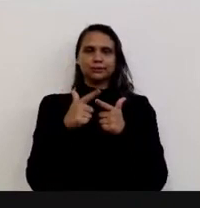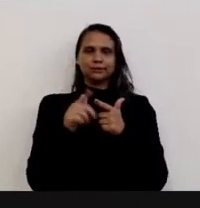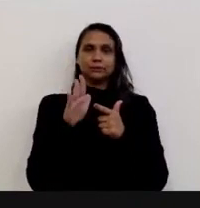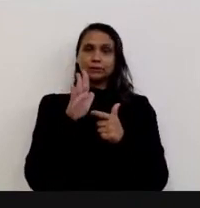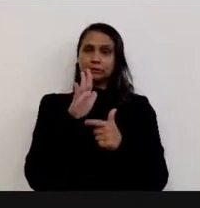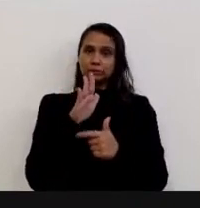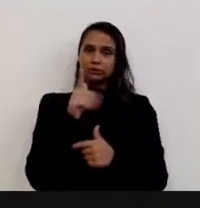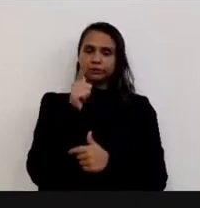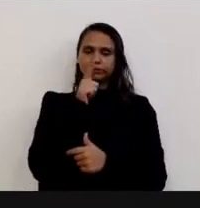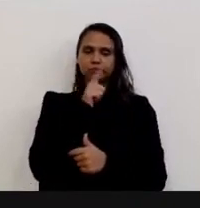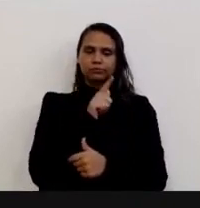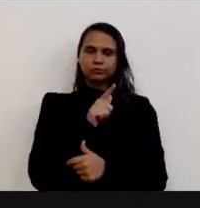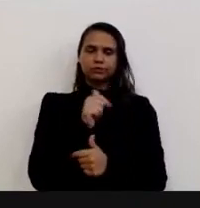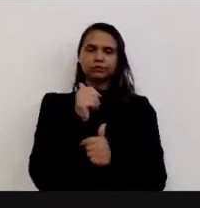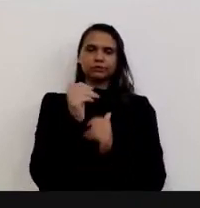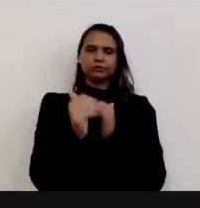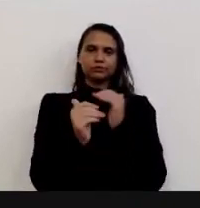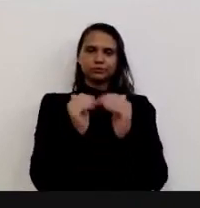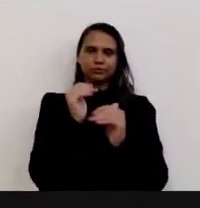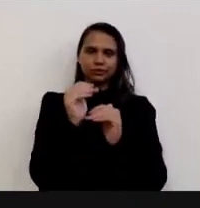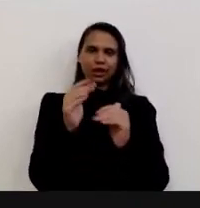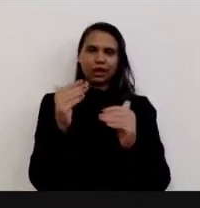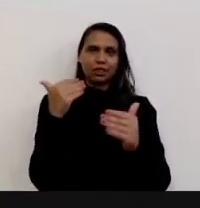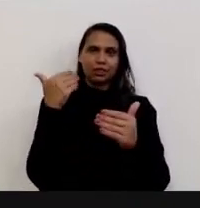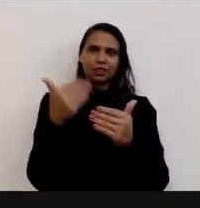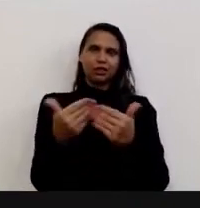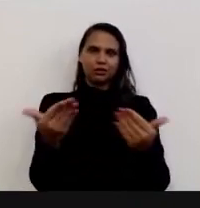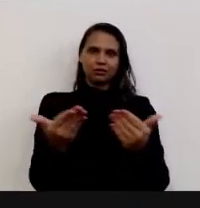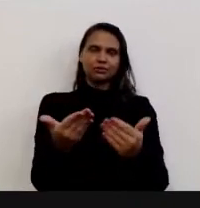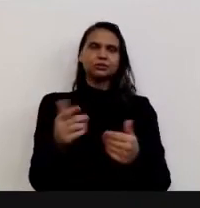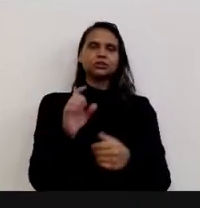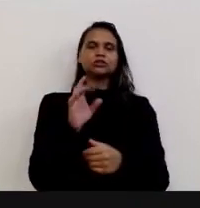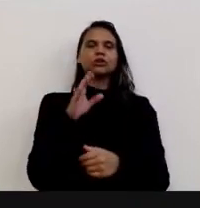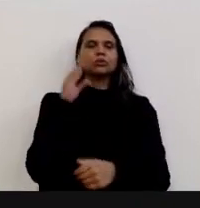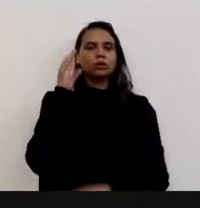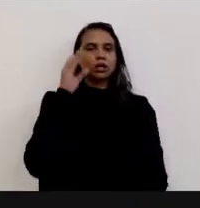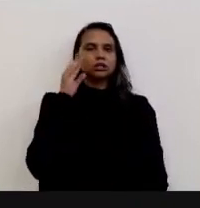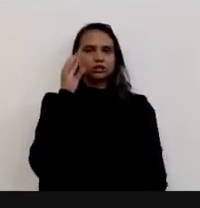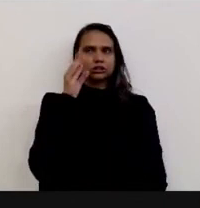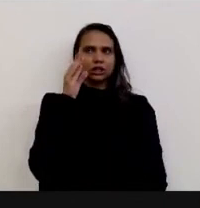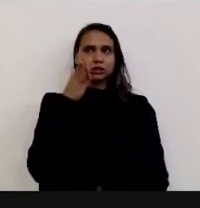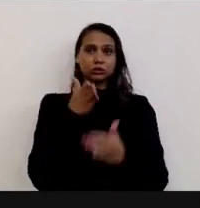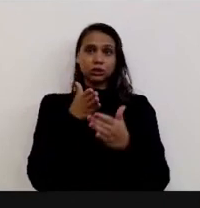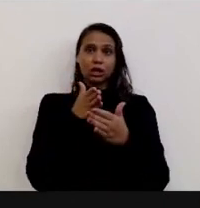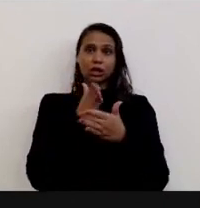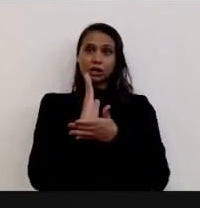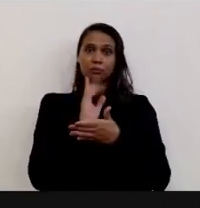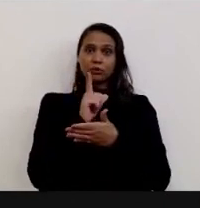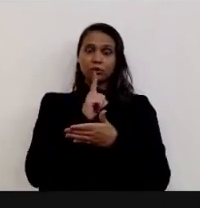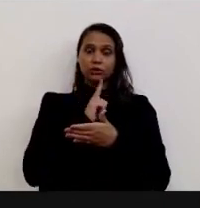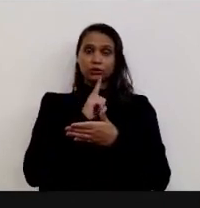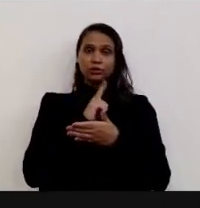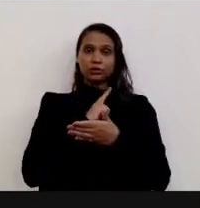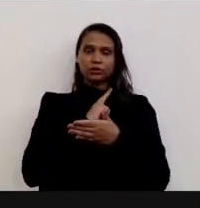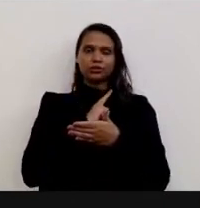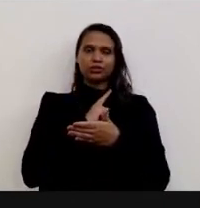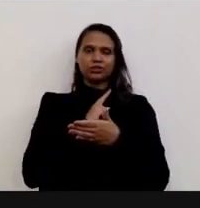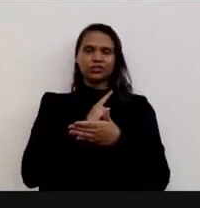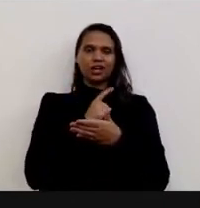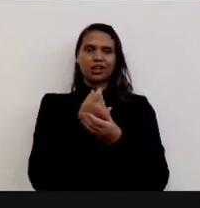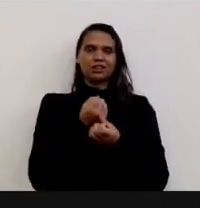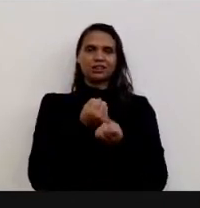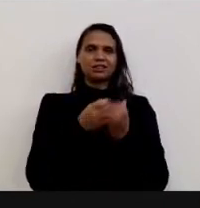a gente conseguiu fazer até o momento, né? O tratamento foram considerados apenas candidatos aptos e com receita declarada, isso foi uma modificação que a gente